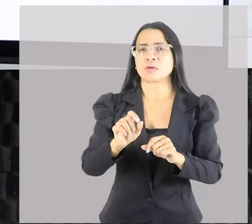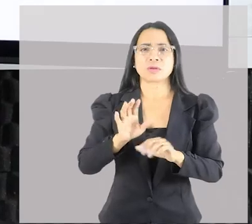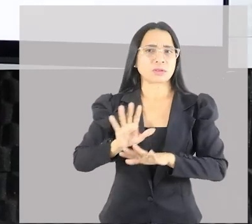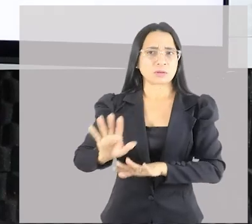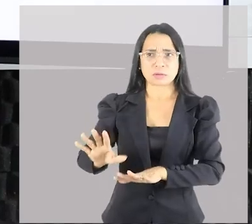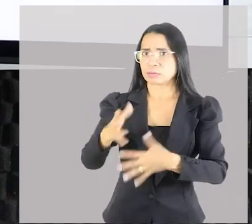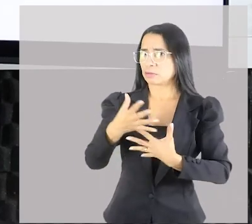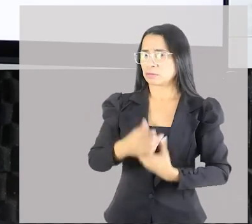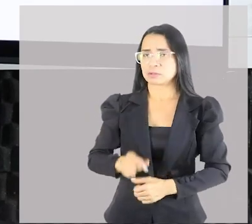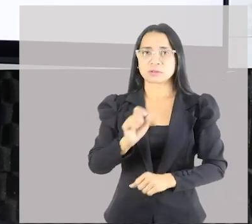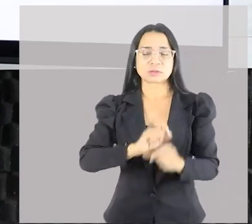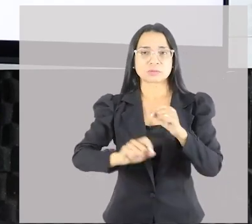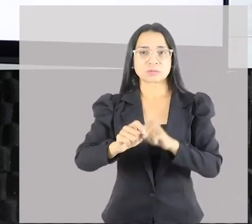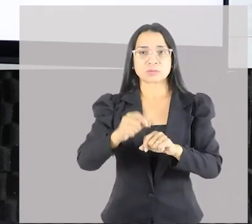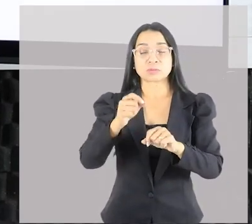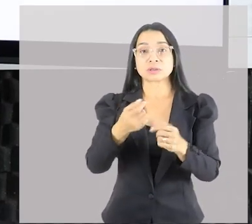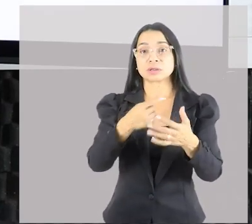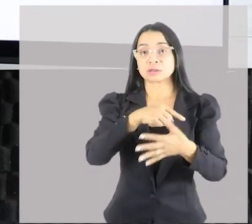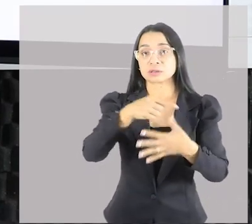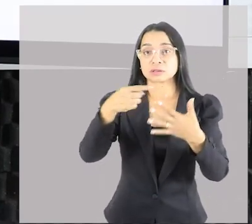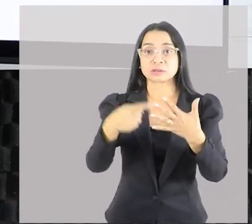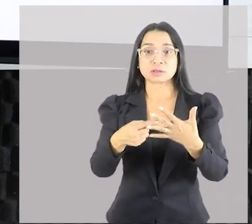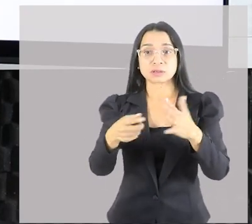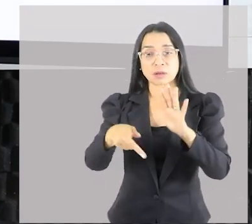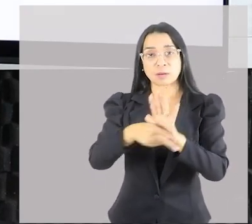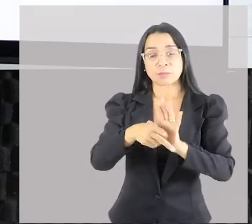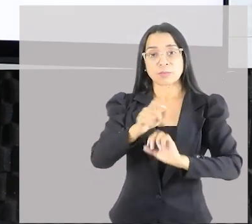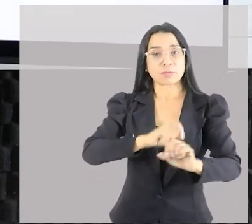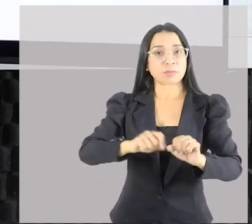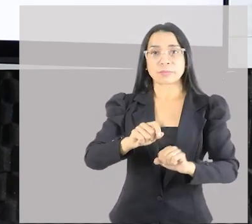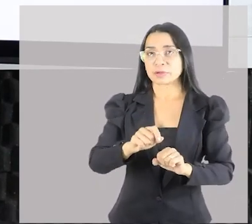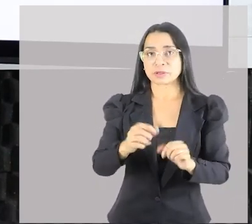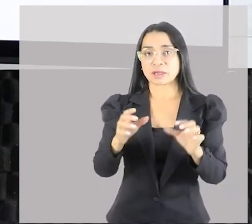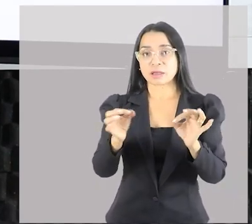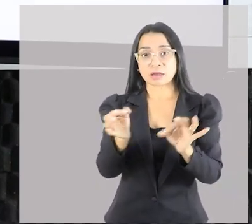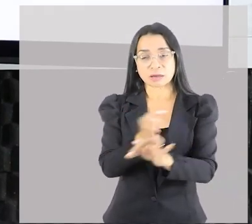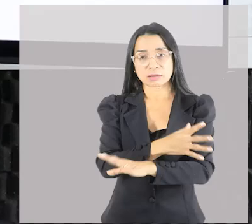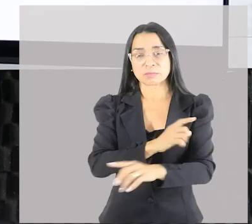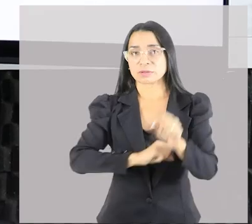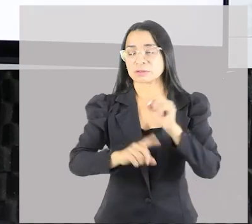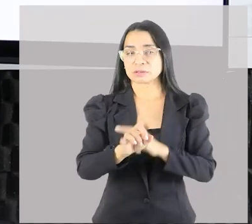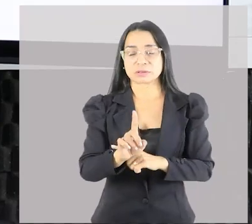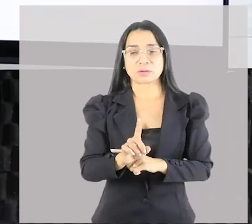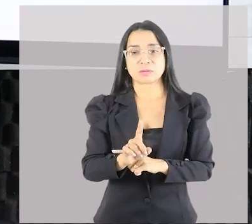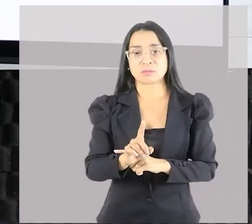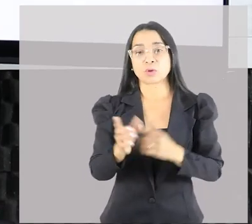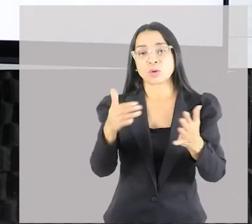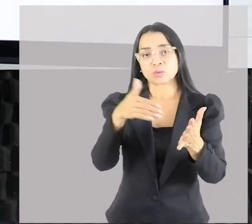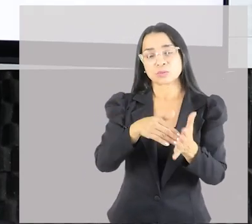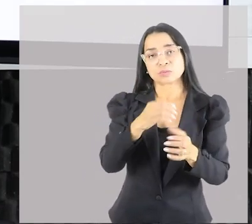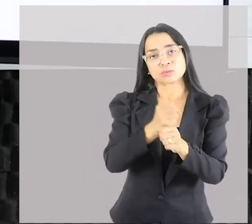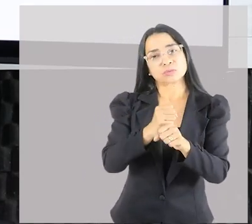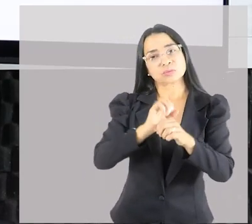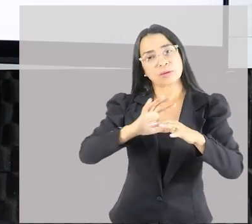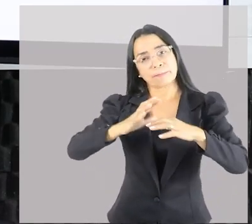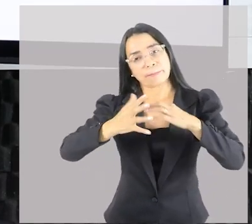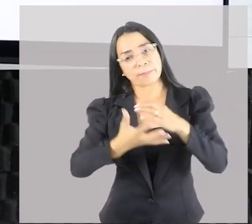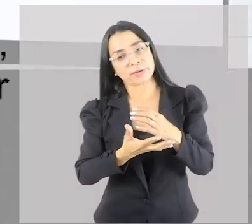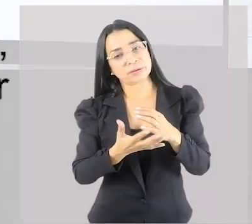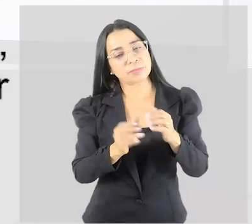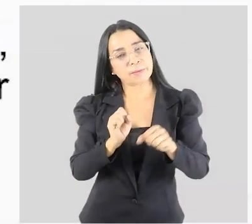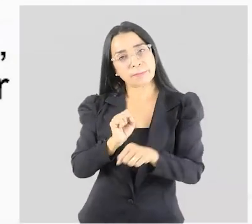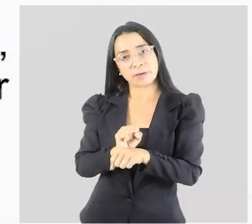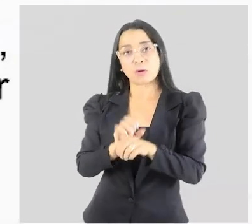popular morresse. Na verdade, ganhou força, muita força, com os últimos anos, né? A pandemia deu uma apertada, mas estamos aí,